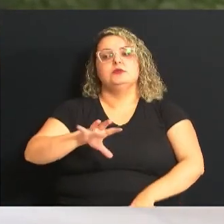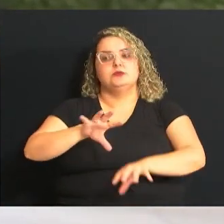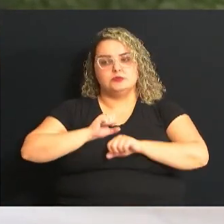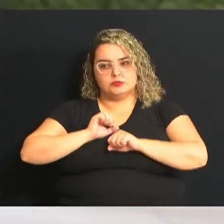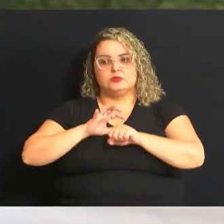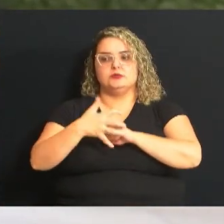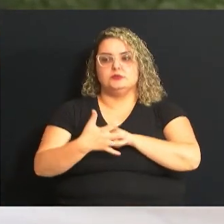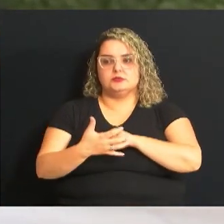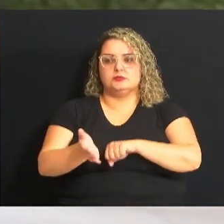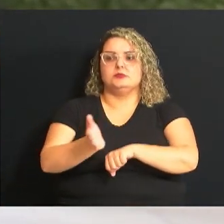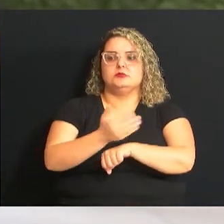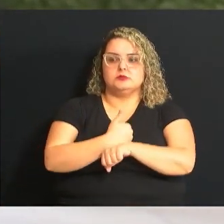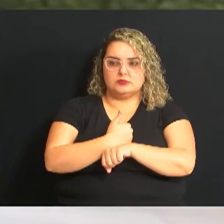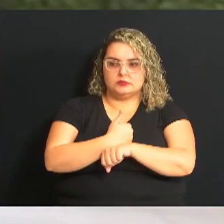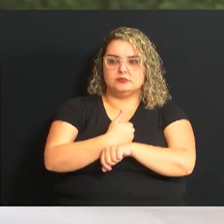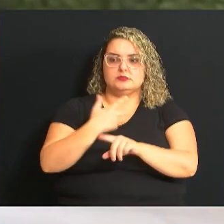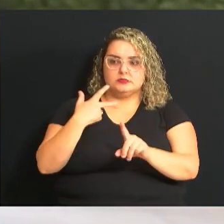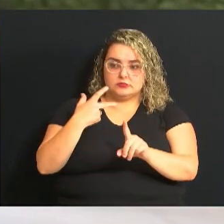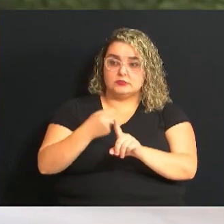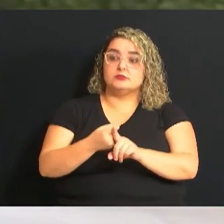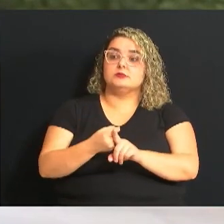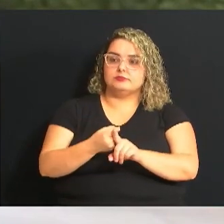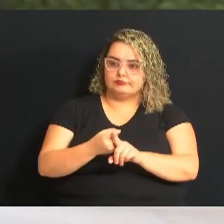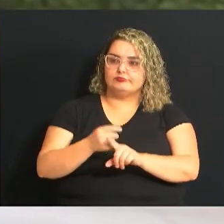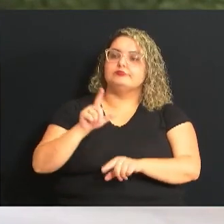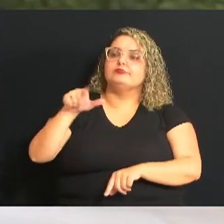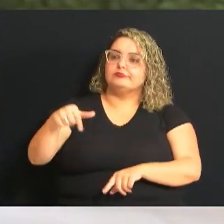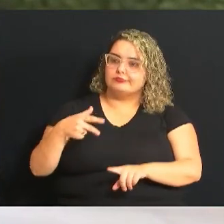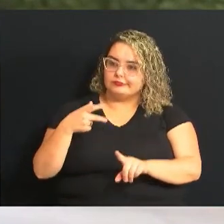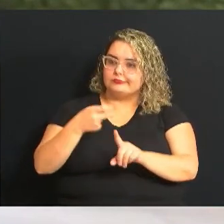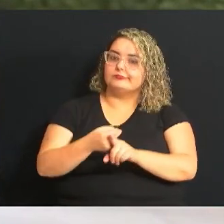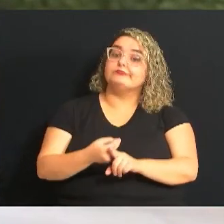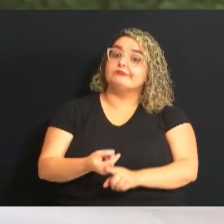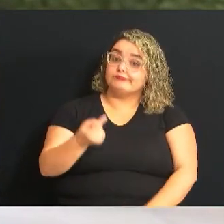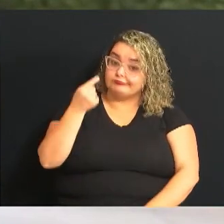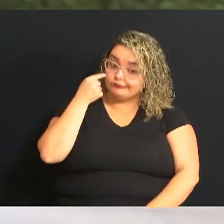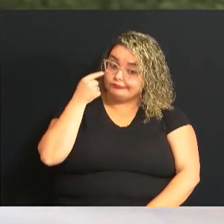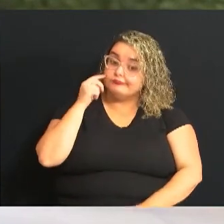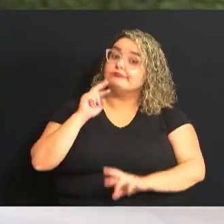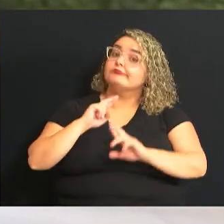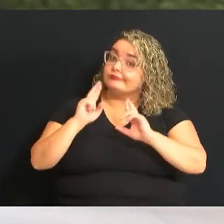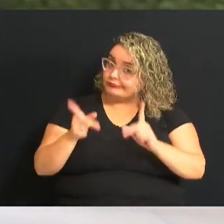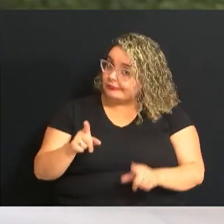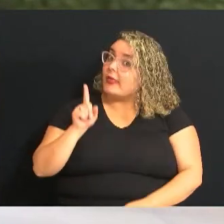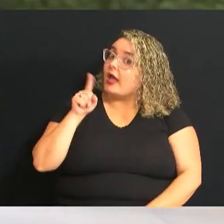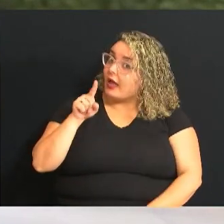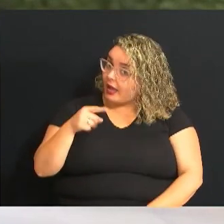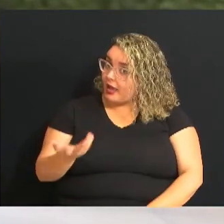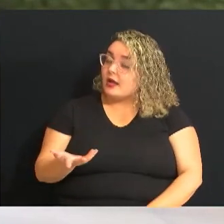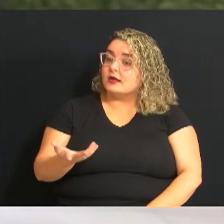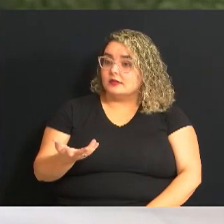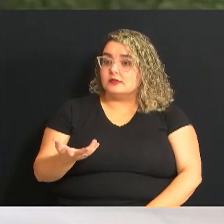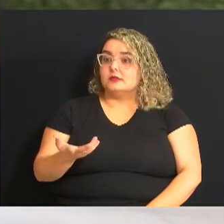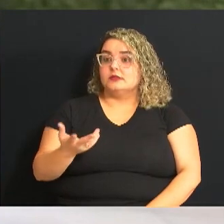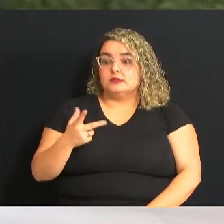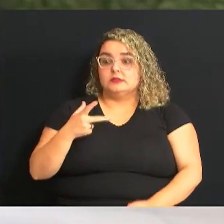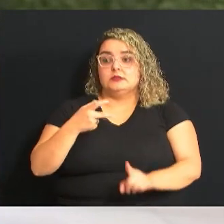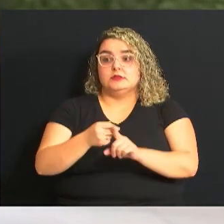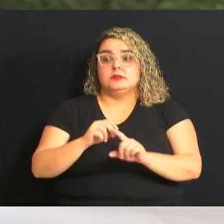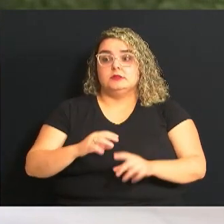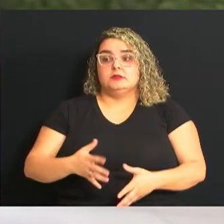sua carteirinha, atualize, porque as doenças a gente acaba parando um pouco de falar sobre elas, mas elas existem, né? E